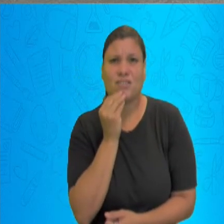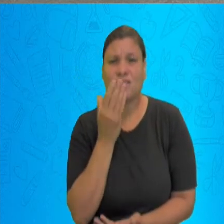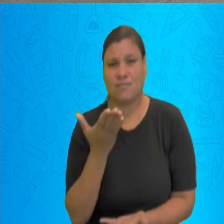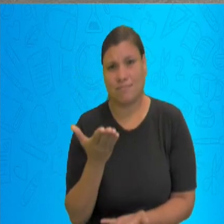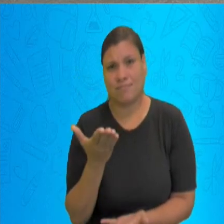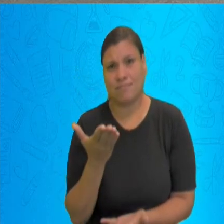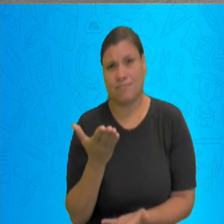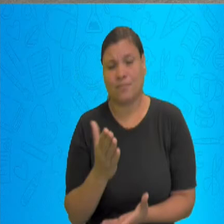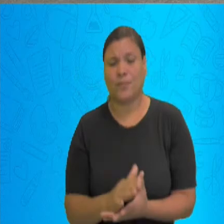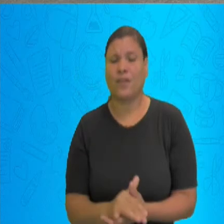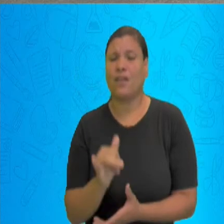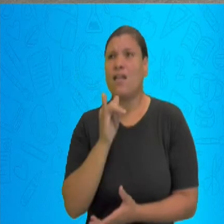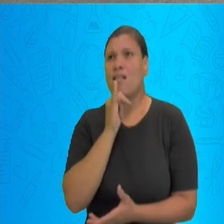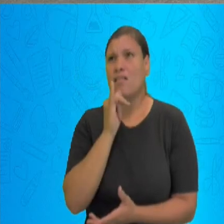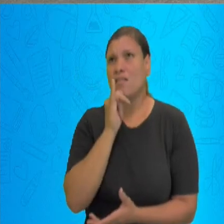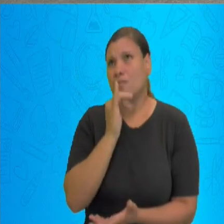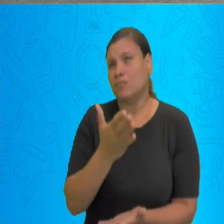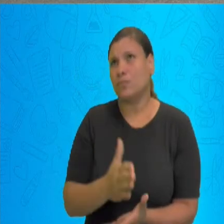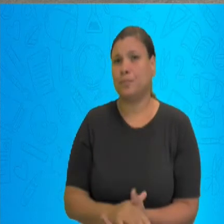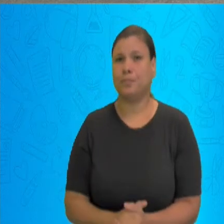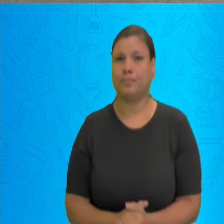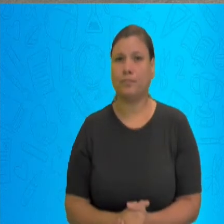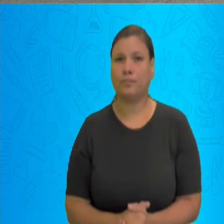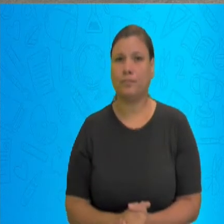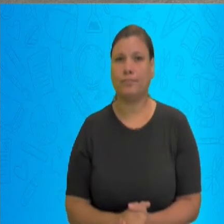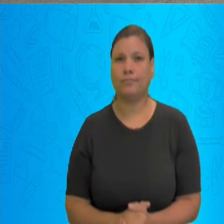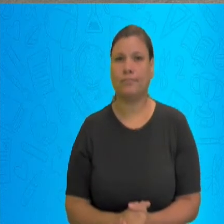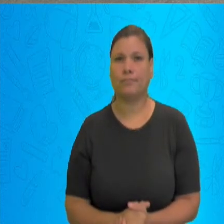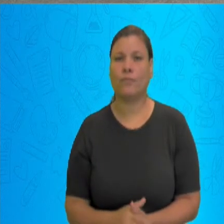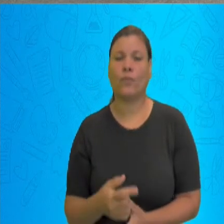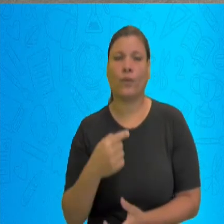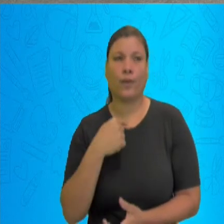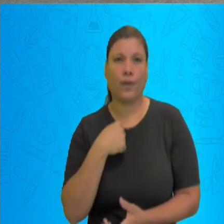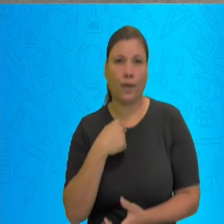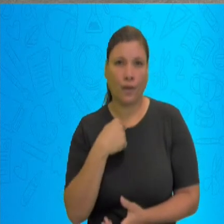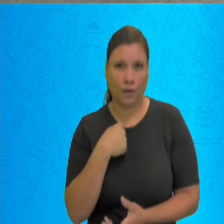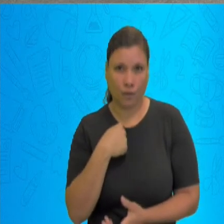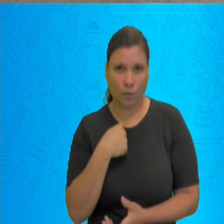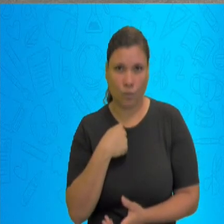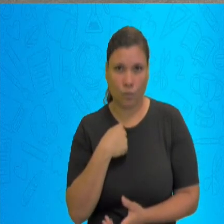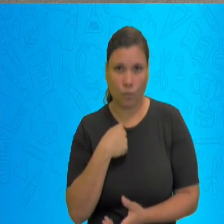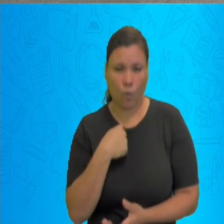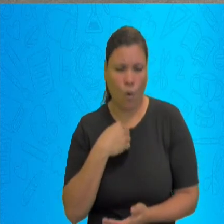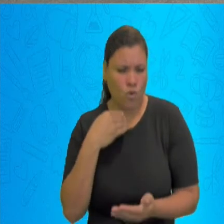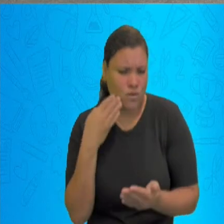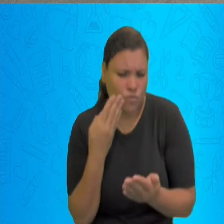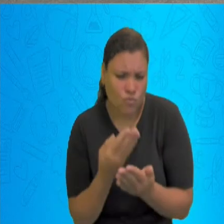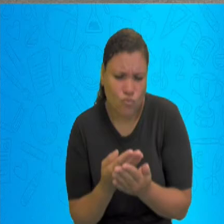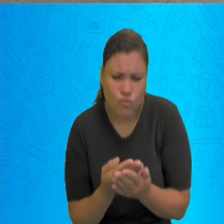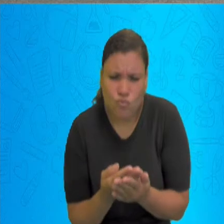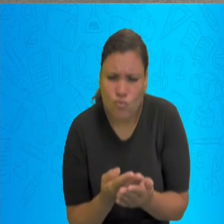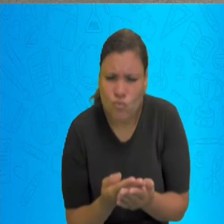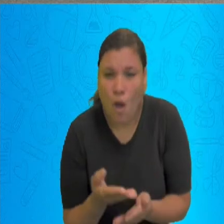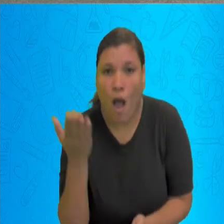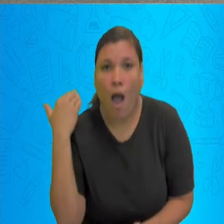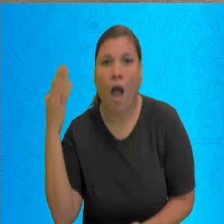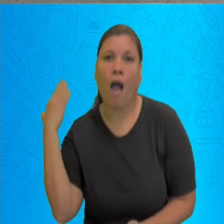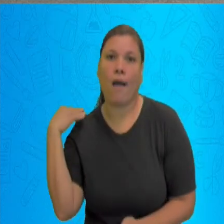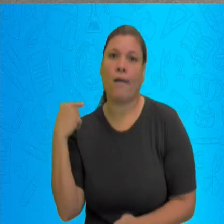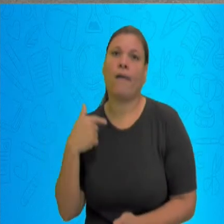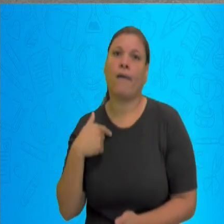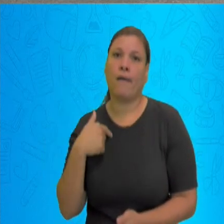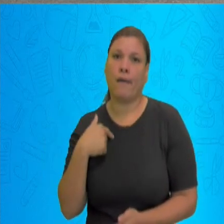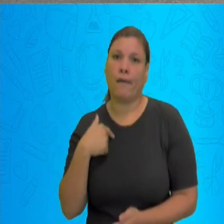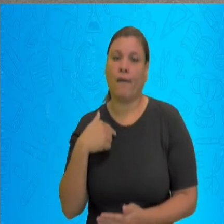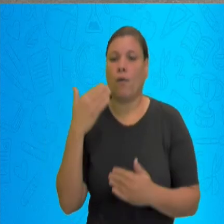vocês, se eu tivesse estudado, eu passaria na prova. Olha a condição, se eu